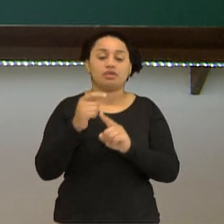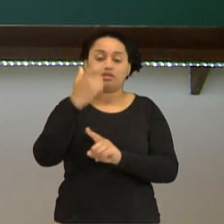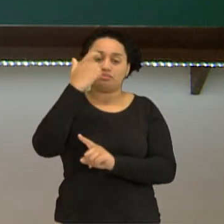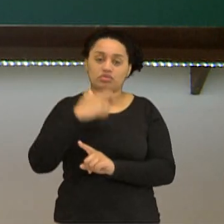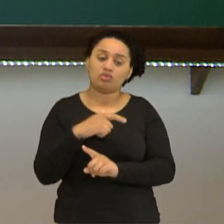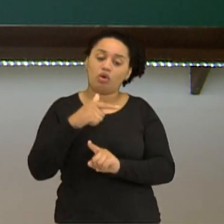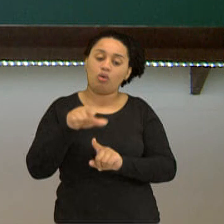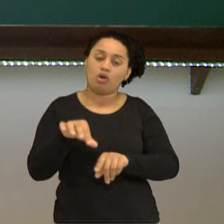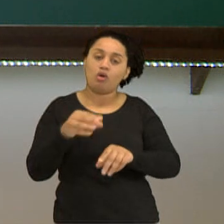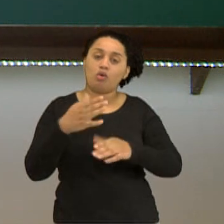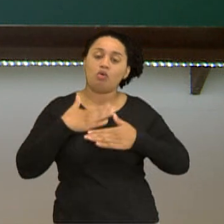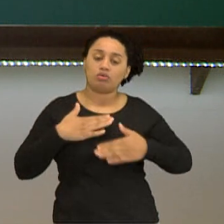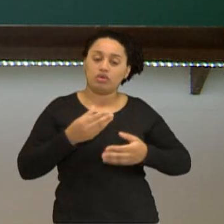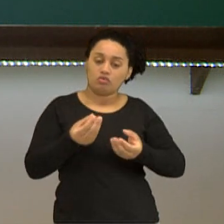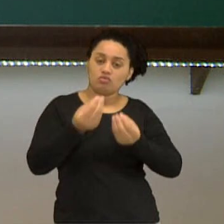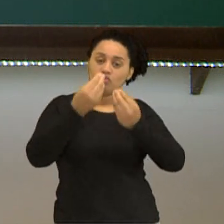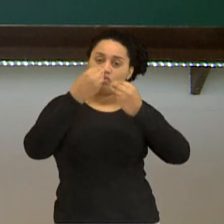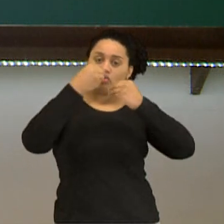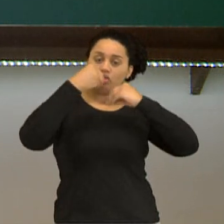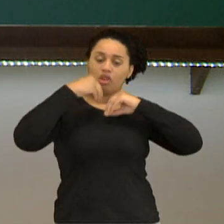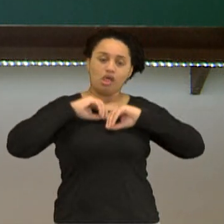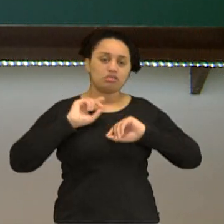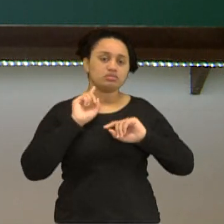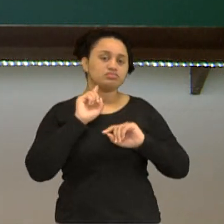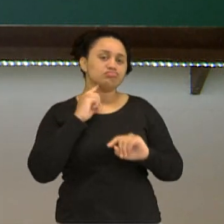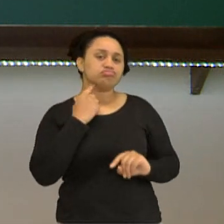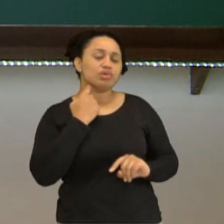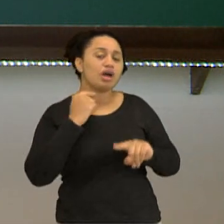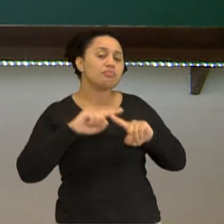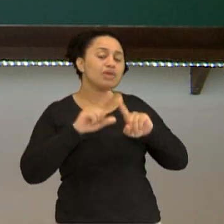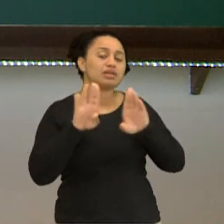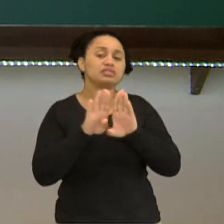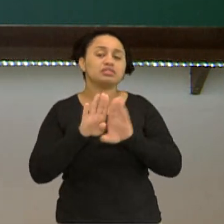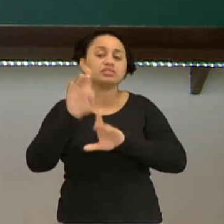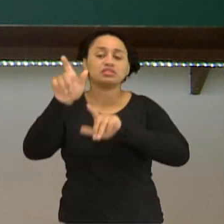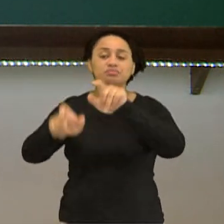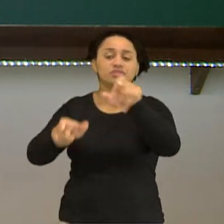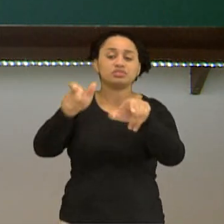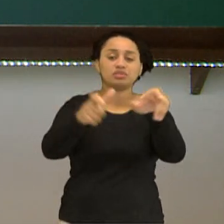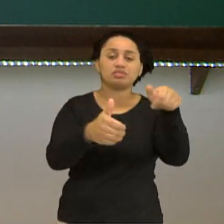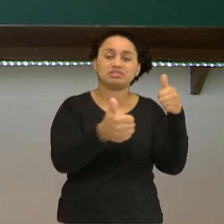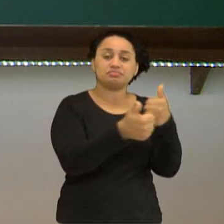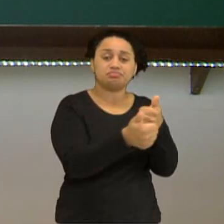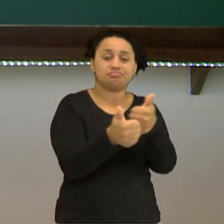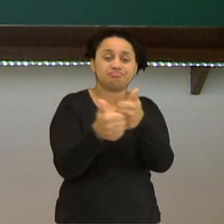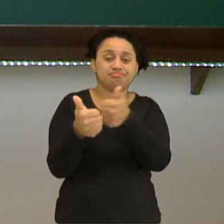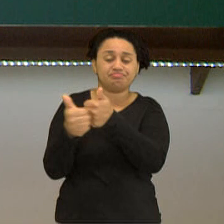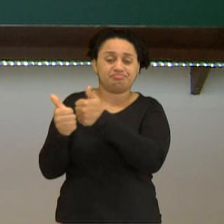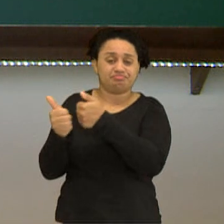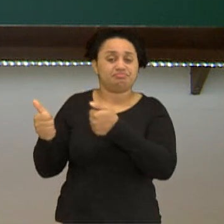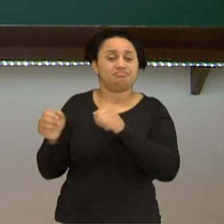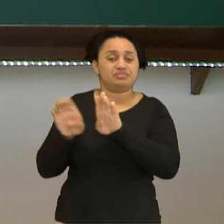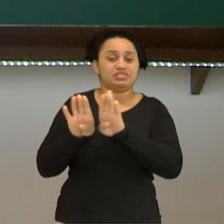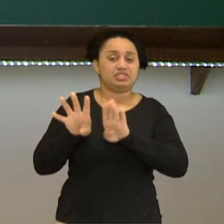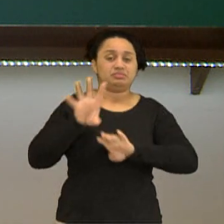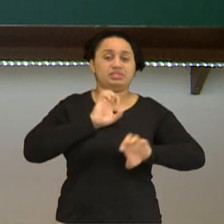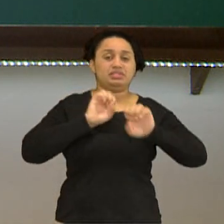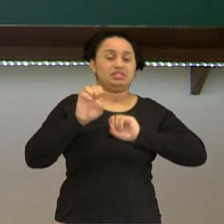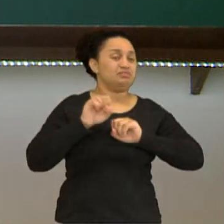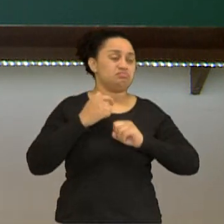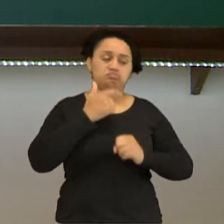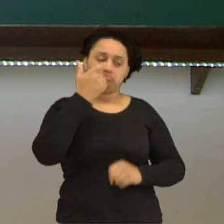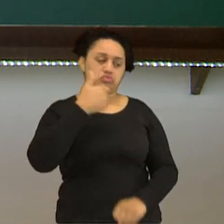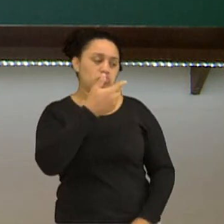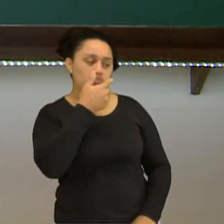dentro do seu próprio organismo e também contaminando as pessoas que estão ao seu redor e que, mesmo não